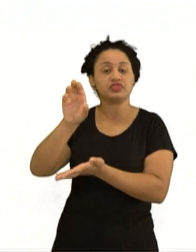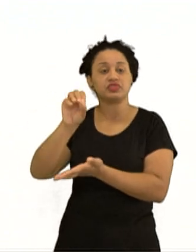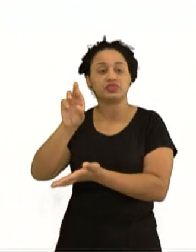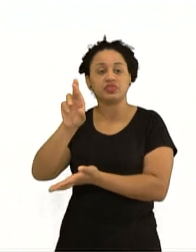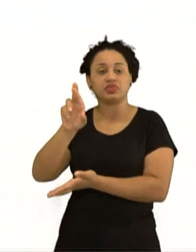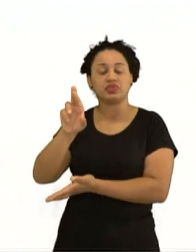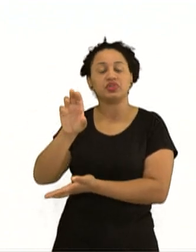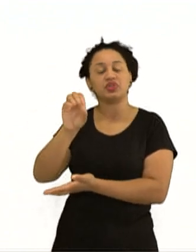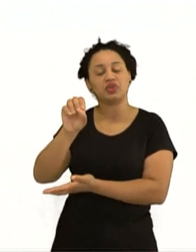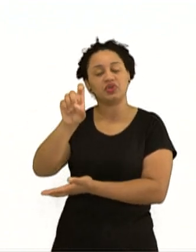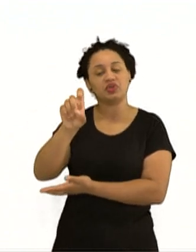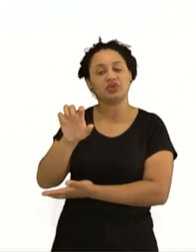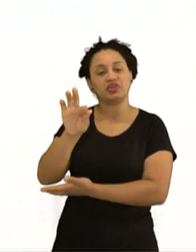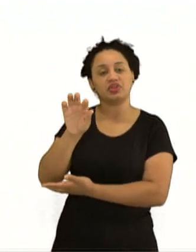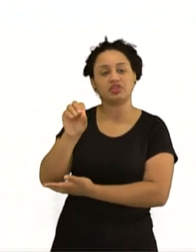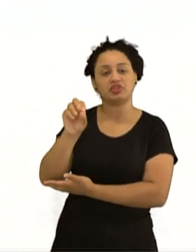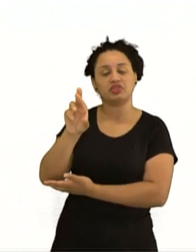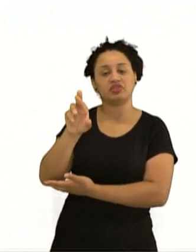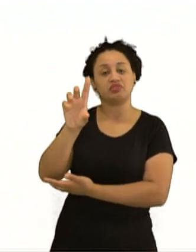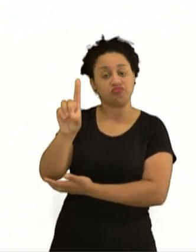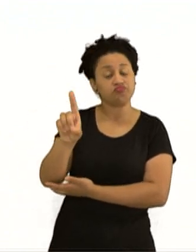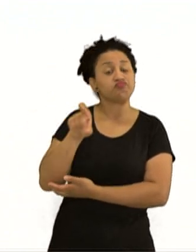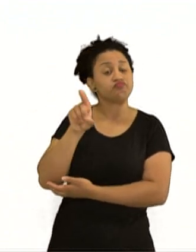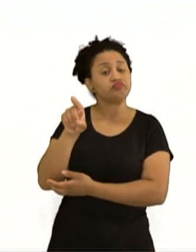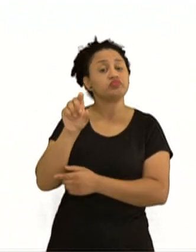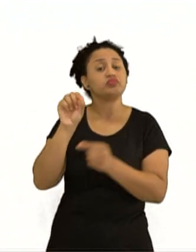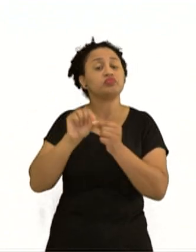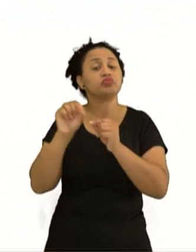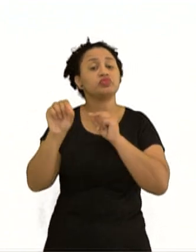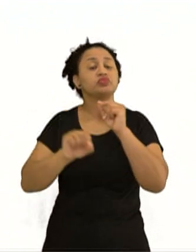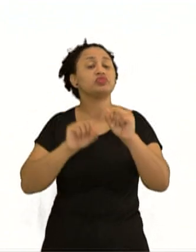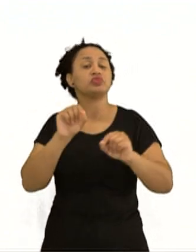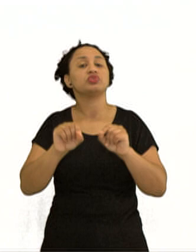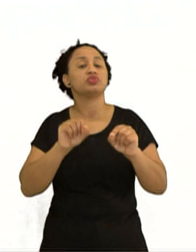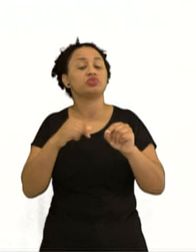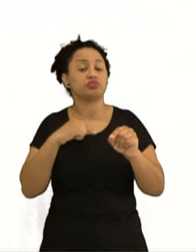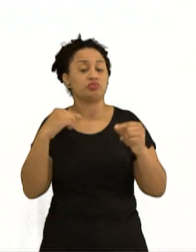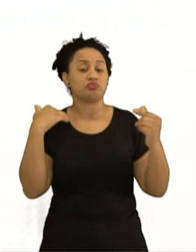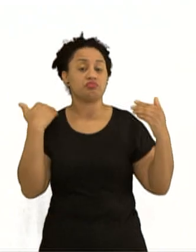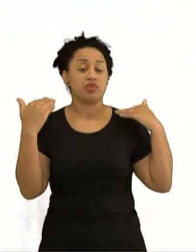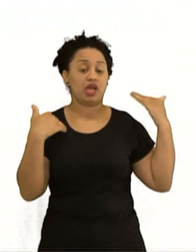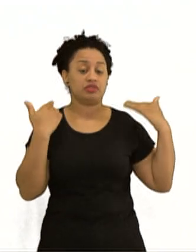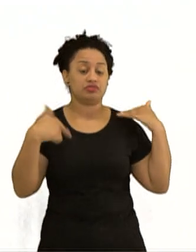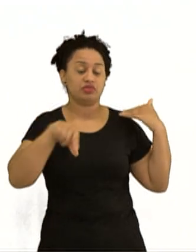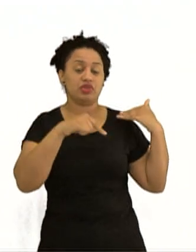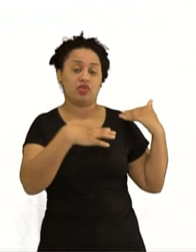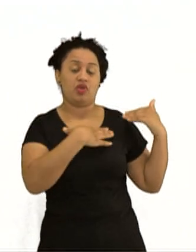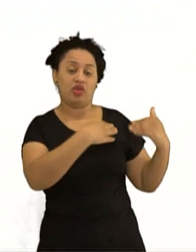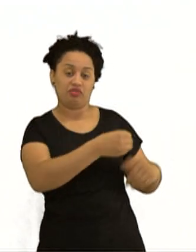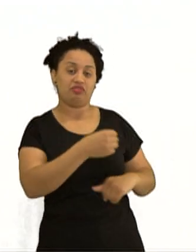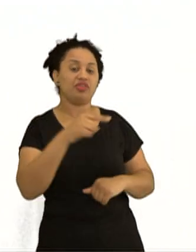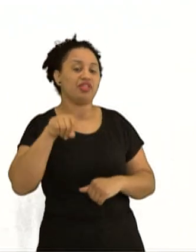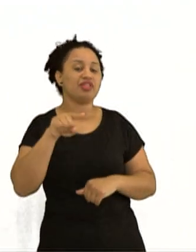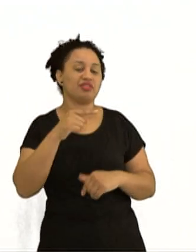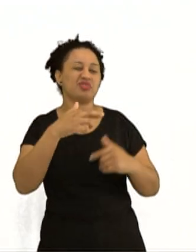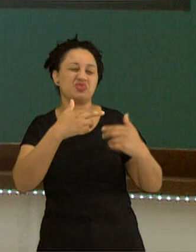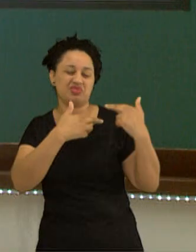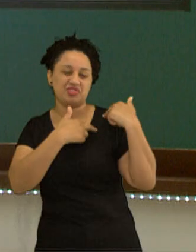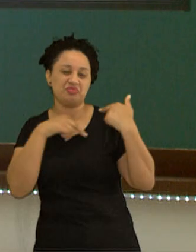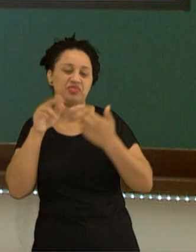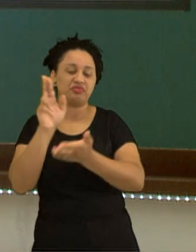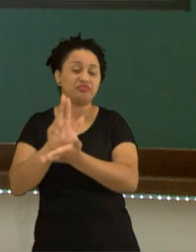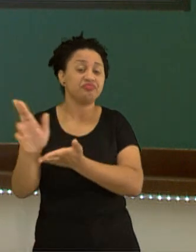na Universidade de Oxford e realizou aí um passeio com as filhas do vice-chanceler